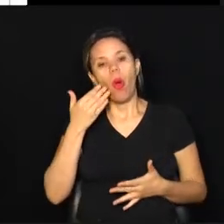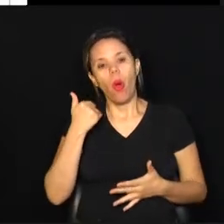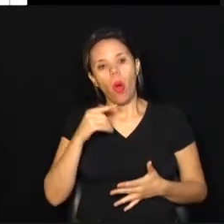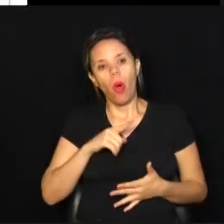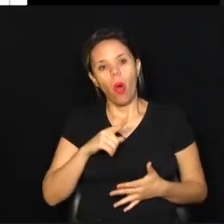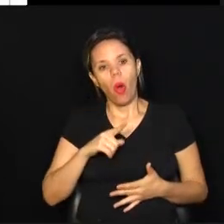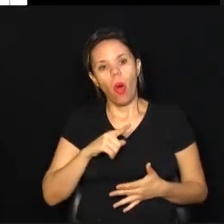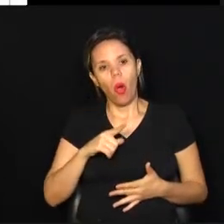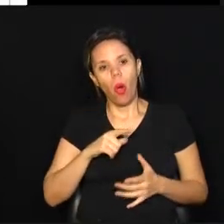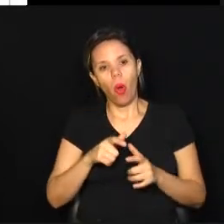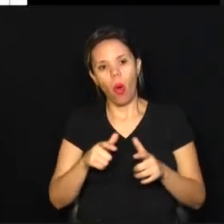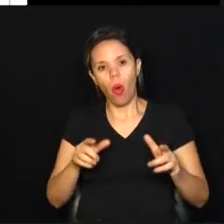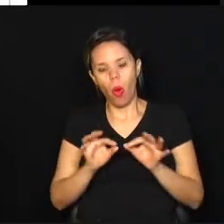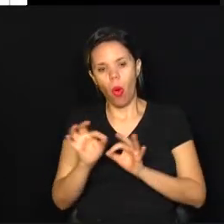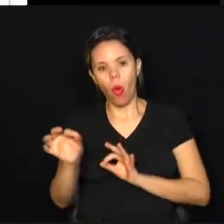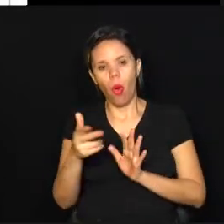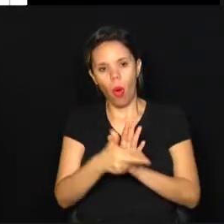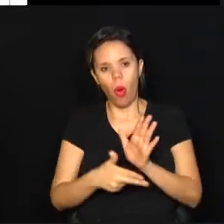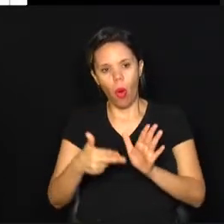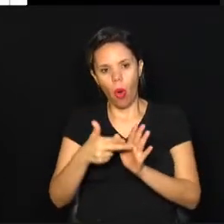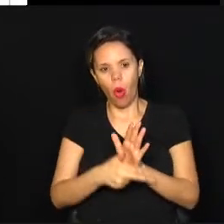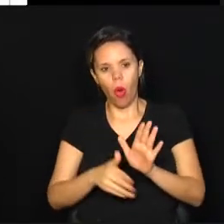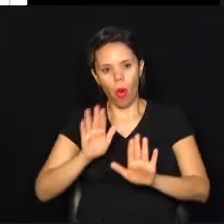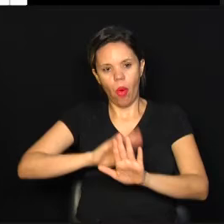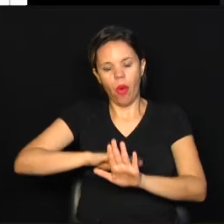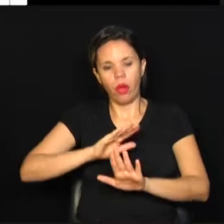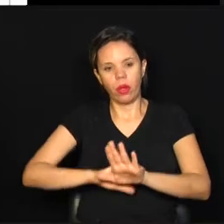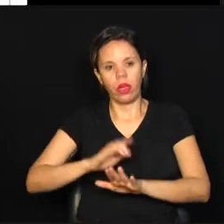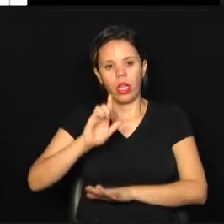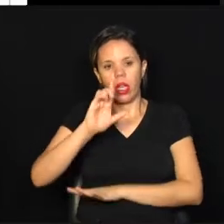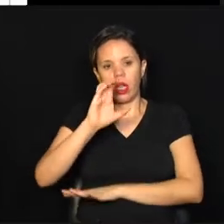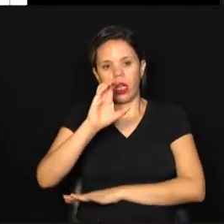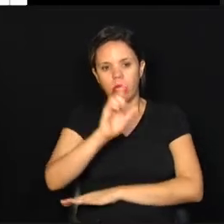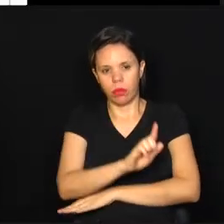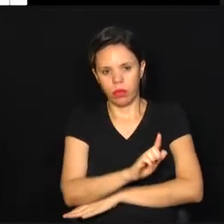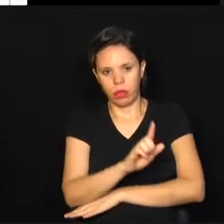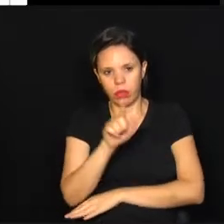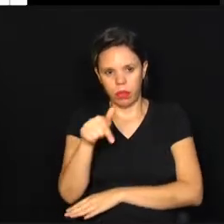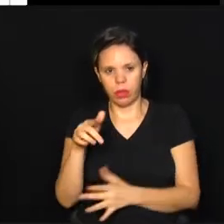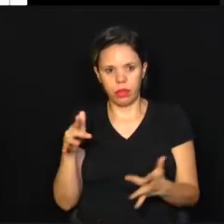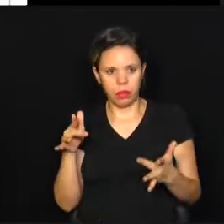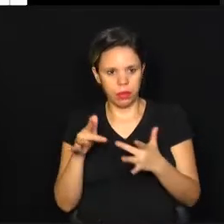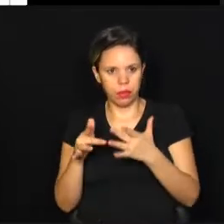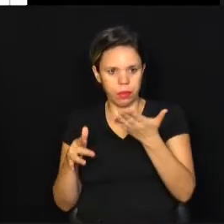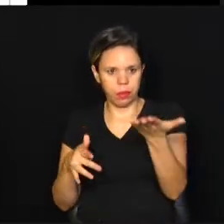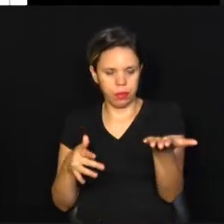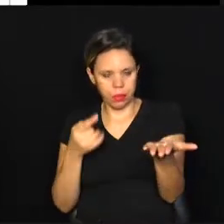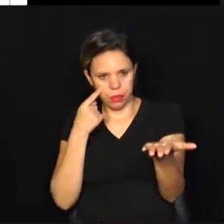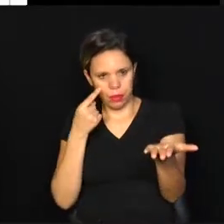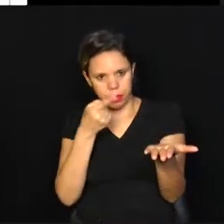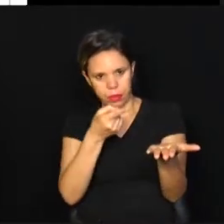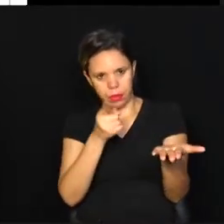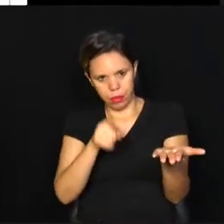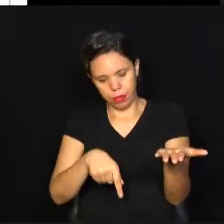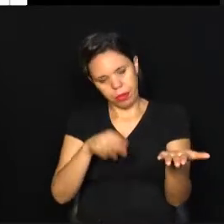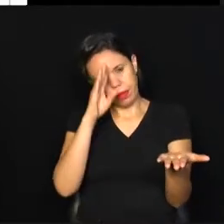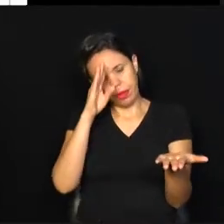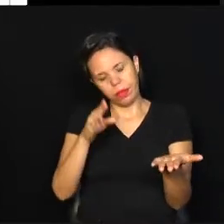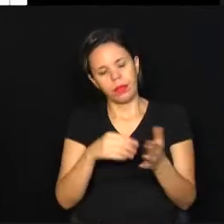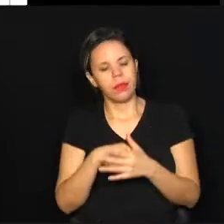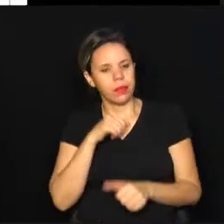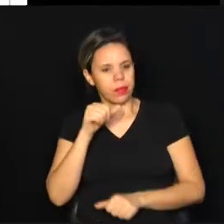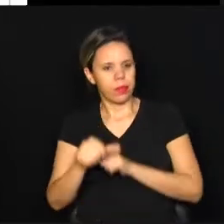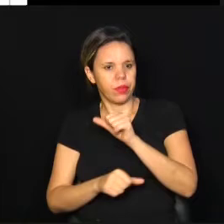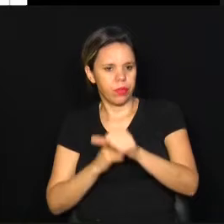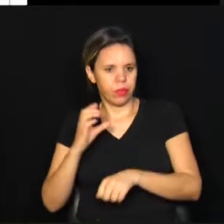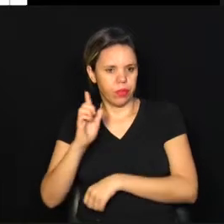tem da ferrovia que está passando por trás do Campo Grande. Então, esta conexão aqui, ela é fundamental para transformar